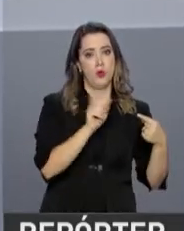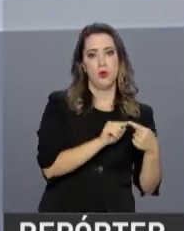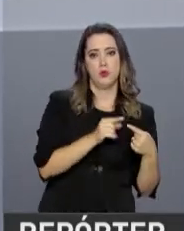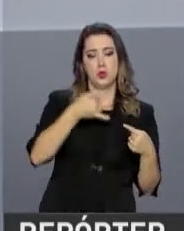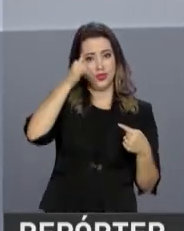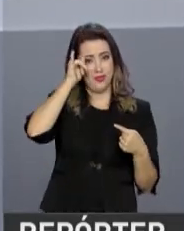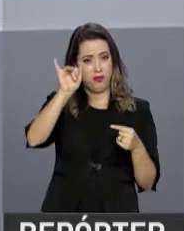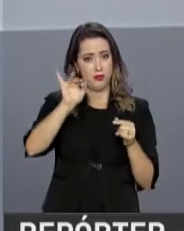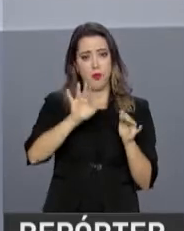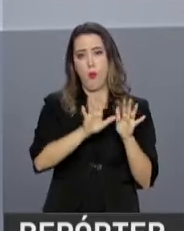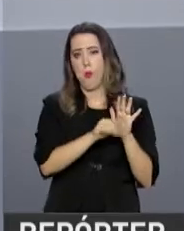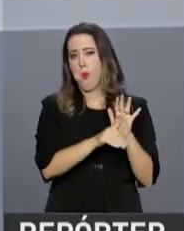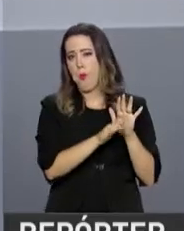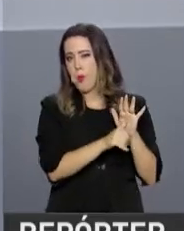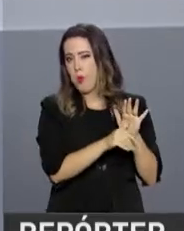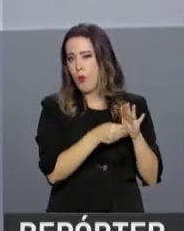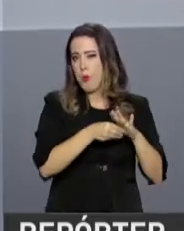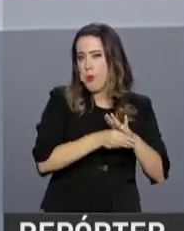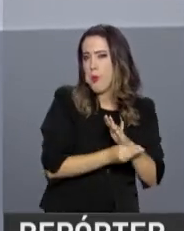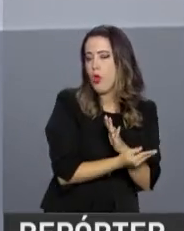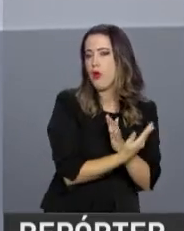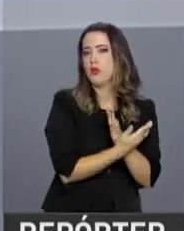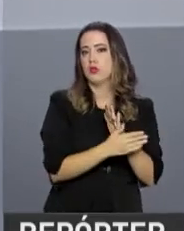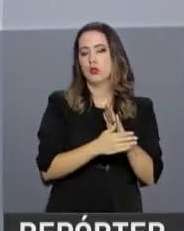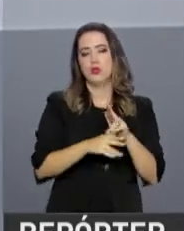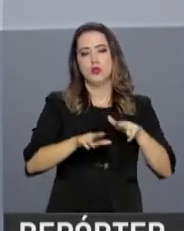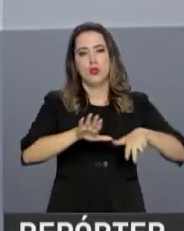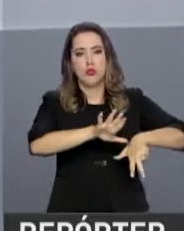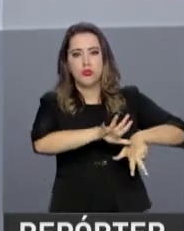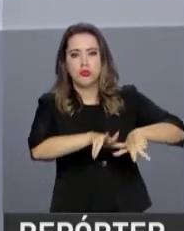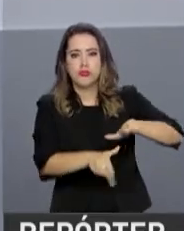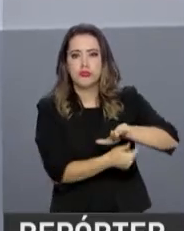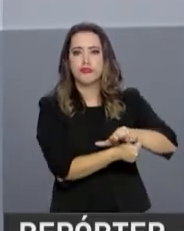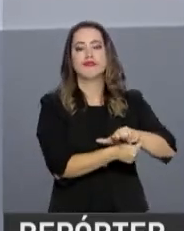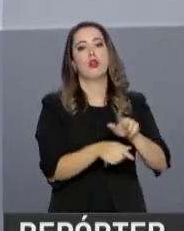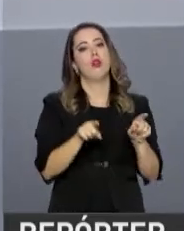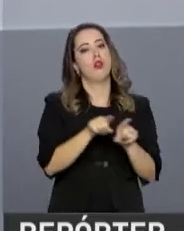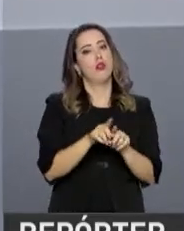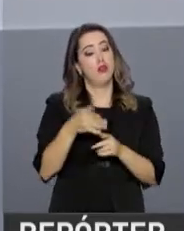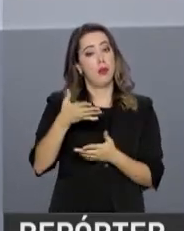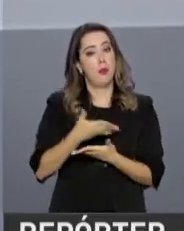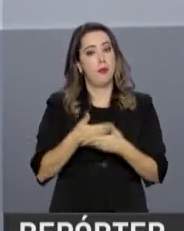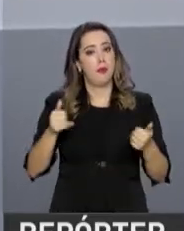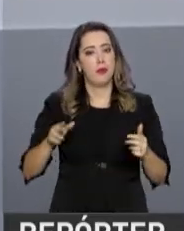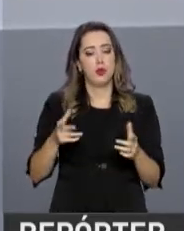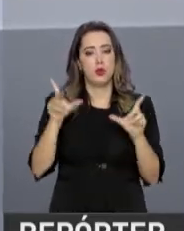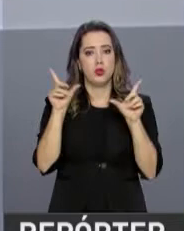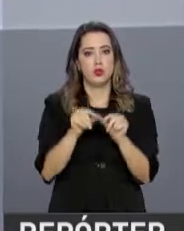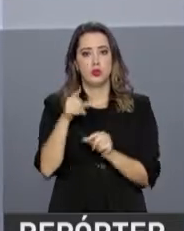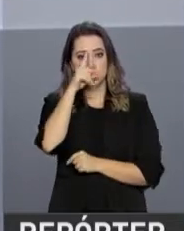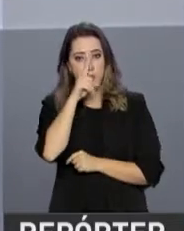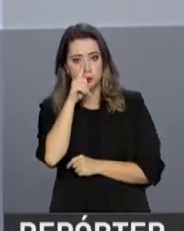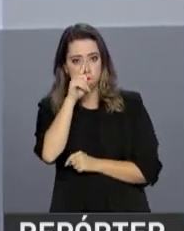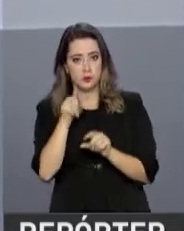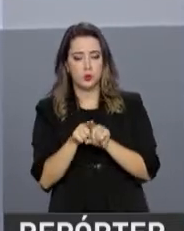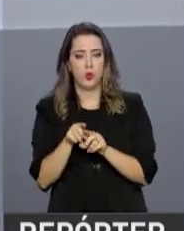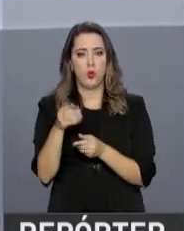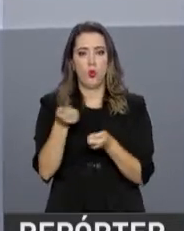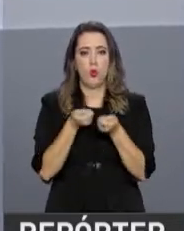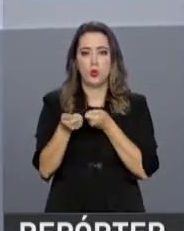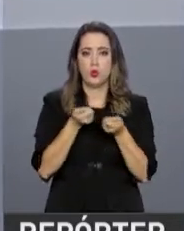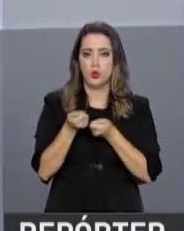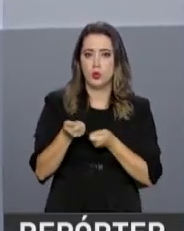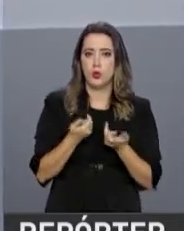lavagem de dinheiro estimular a eficiência do sistema financeiro reduzindo riscos e dificuldades de gerenciamento e de